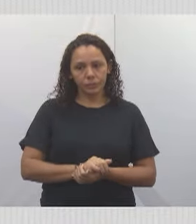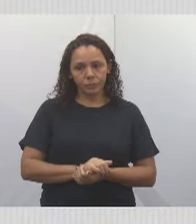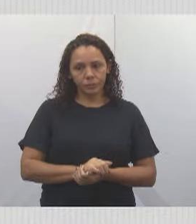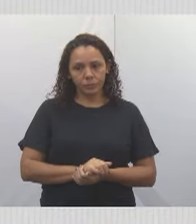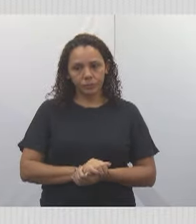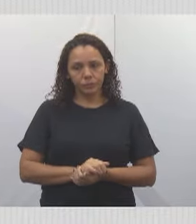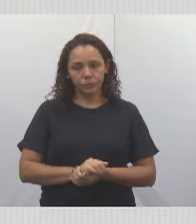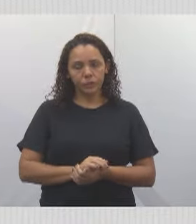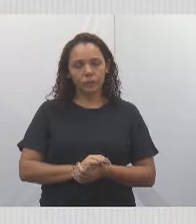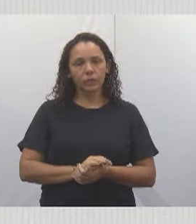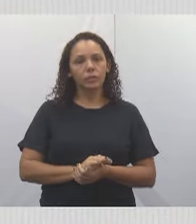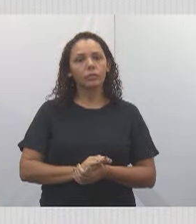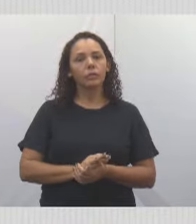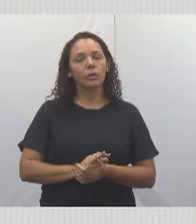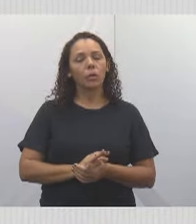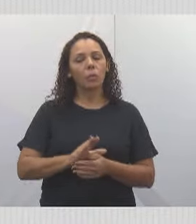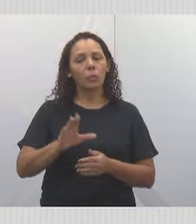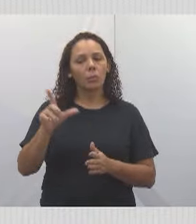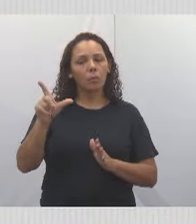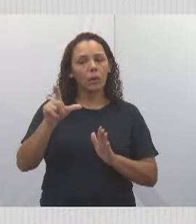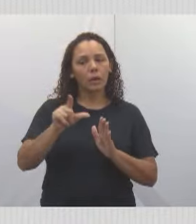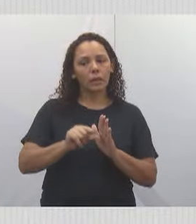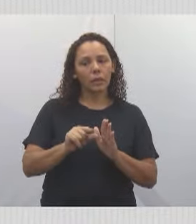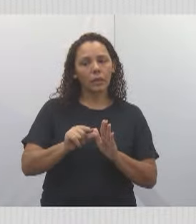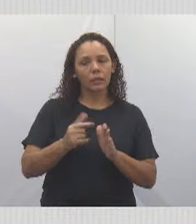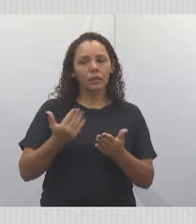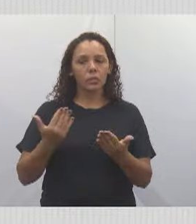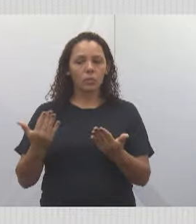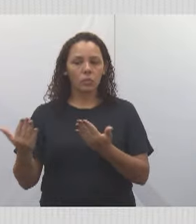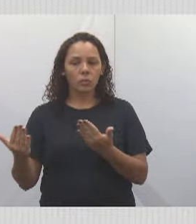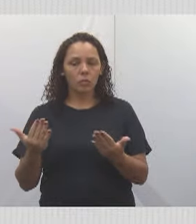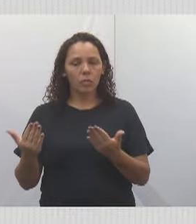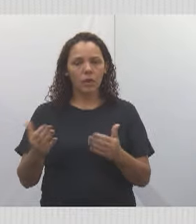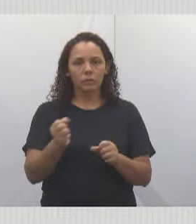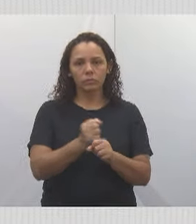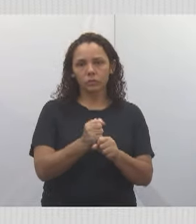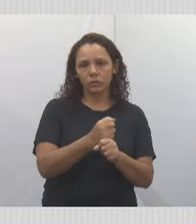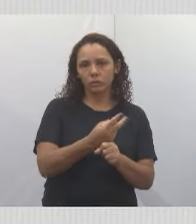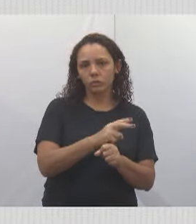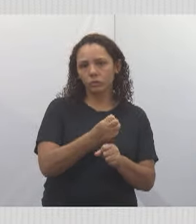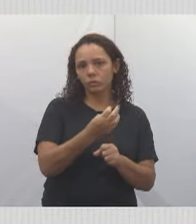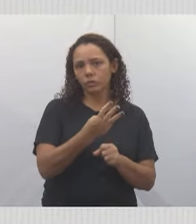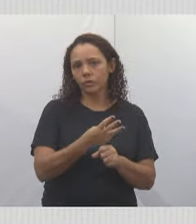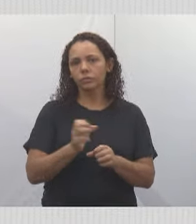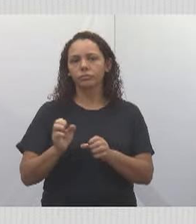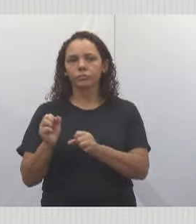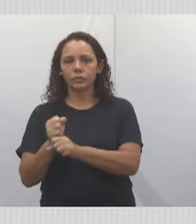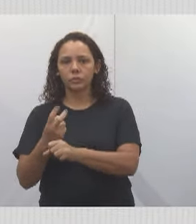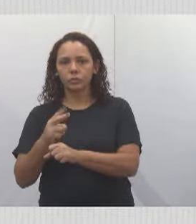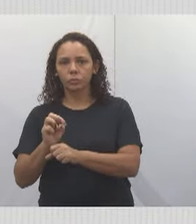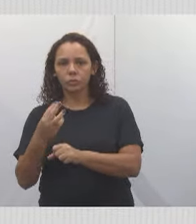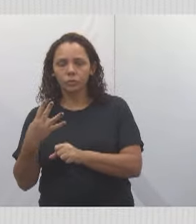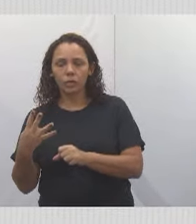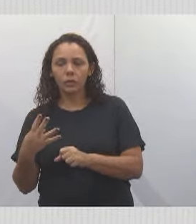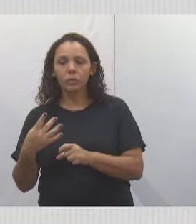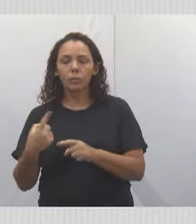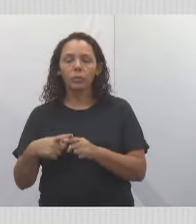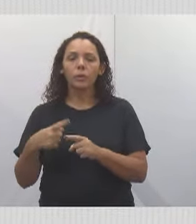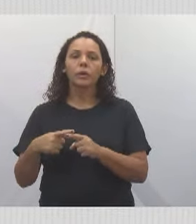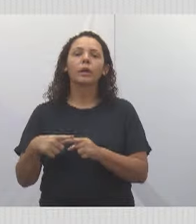uma pequena queda comparado segundo quadrimestre de 2023 com 2024, mas isso se deu às mudanças em